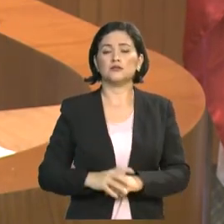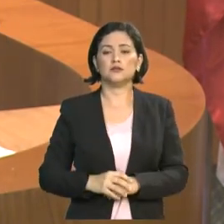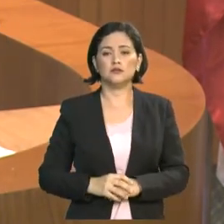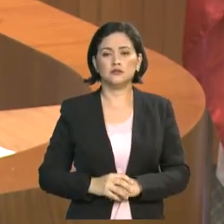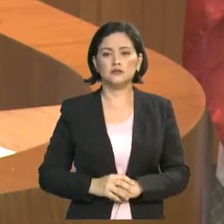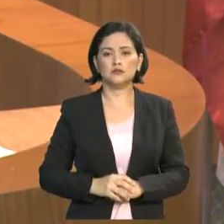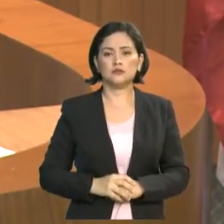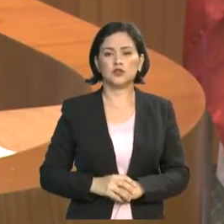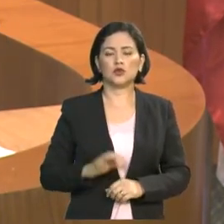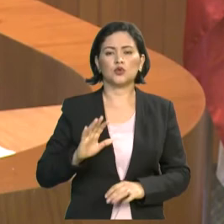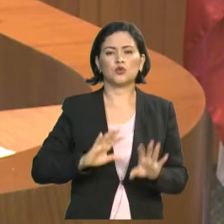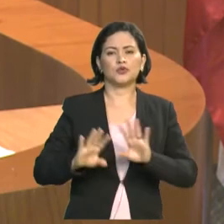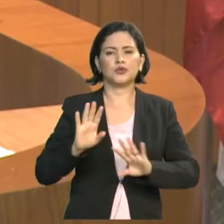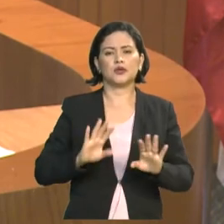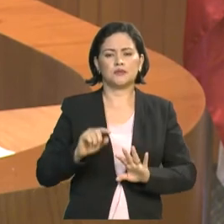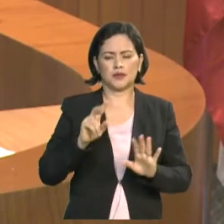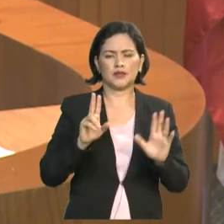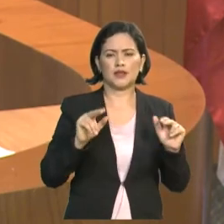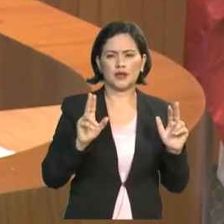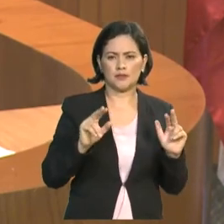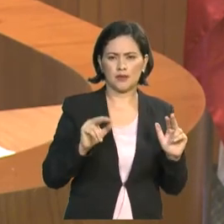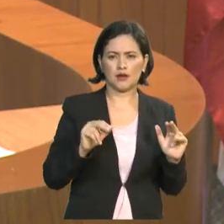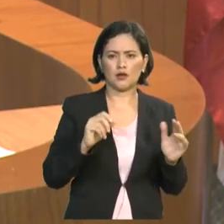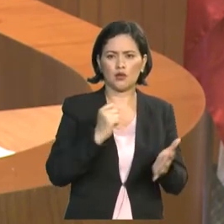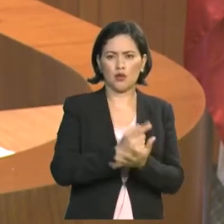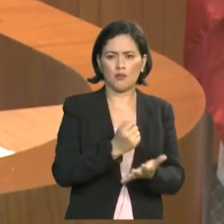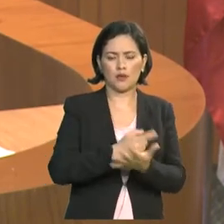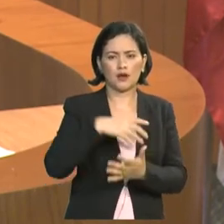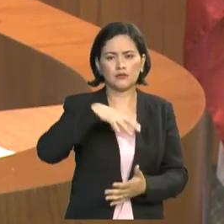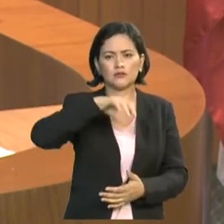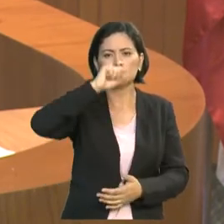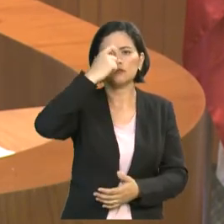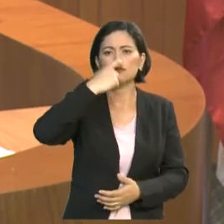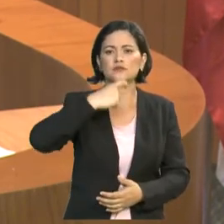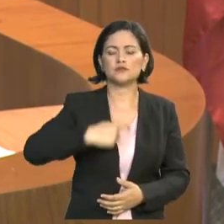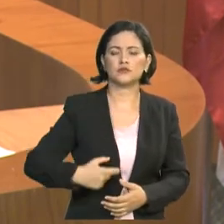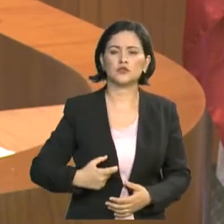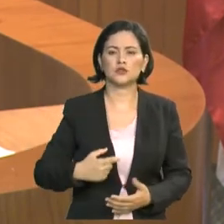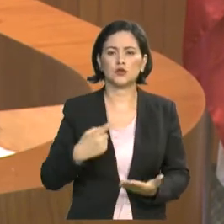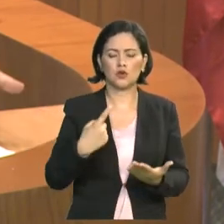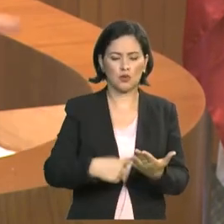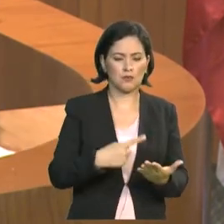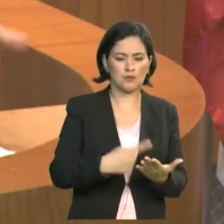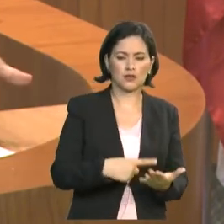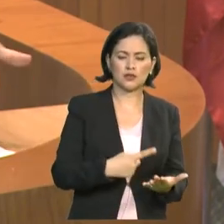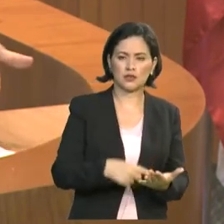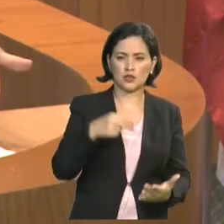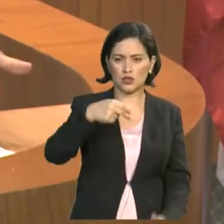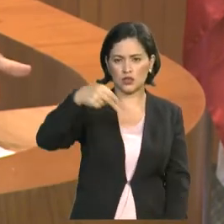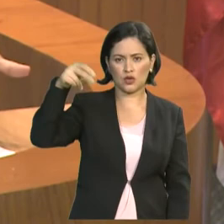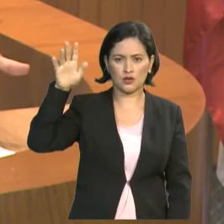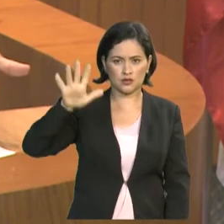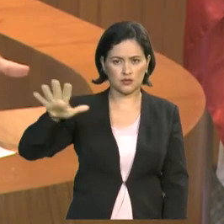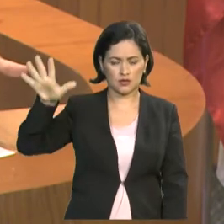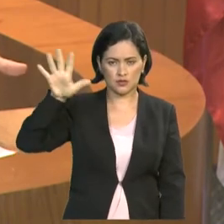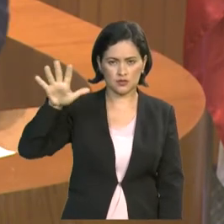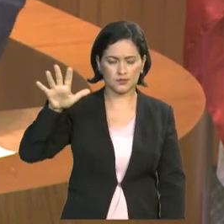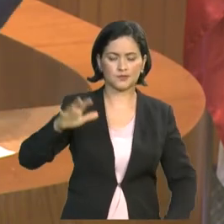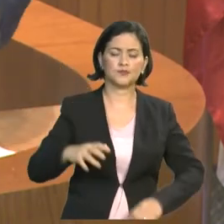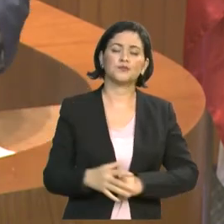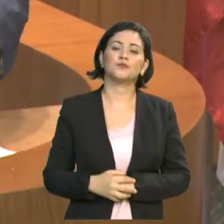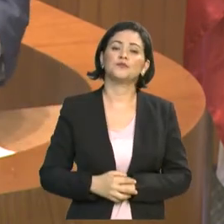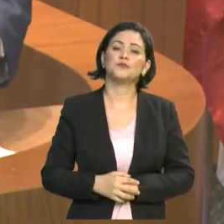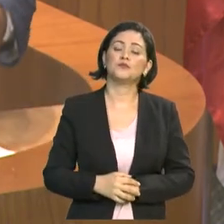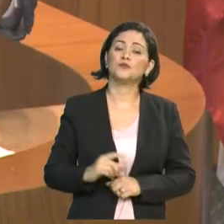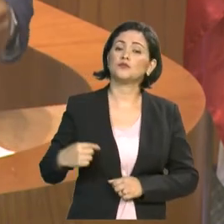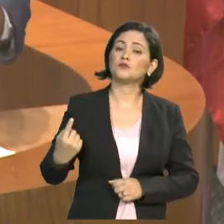Nordeste, sobre a atuação do consórcio Nordeste. E temos atuado. Ontem tivemos uma reunião virtual e